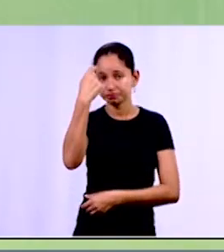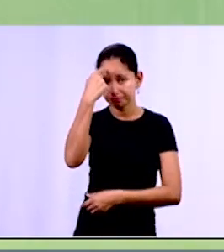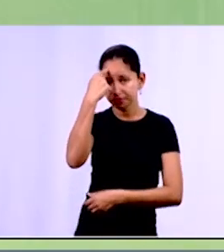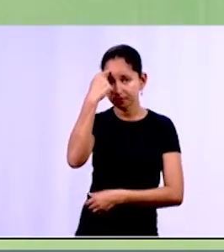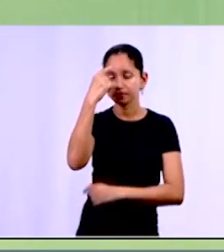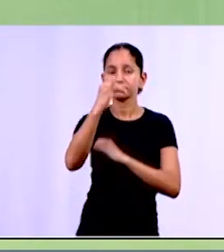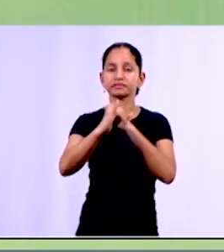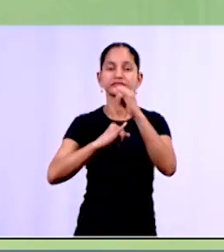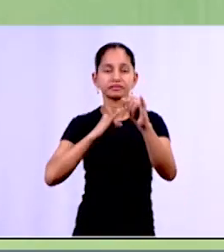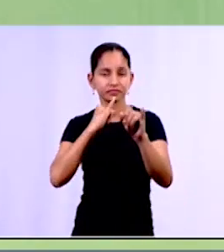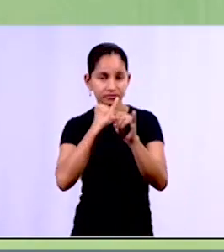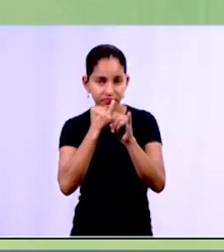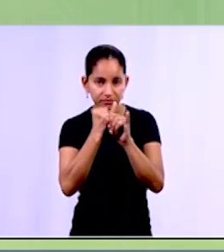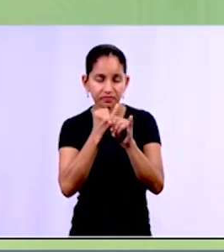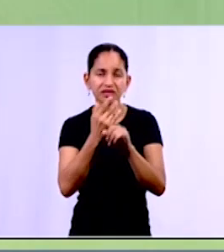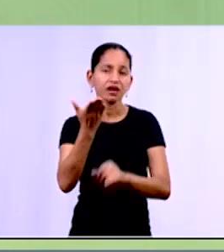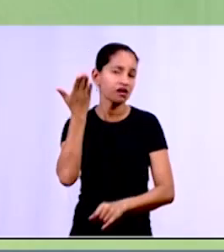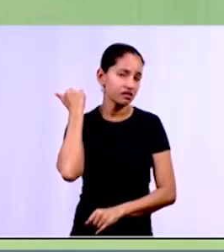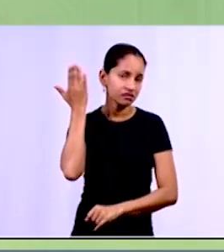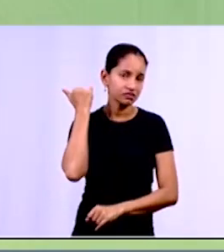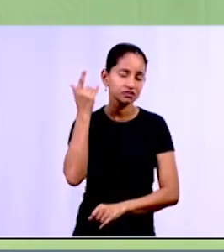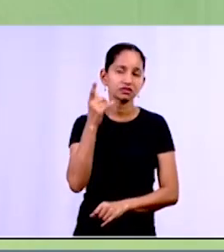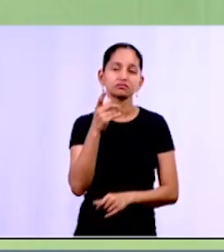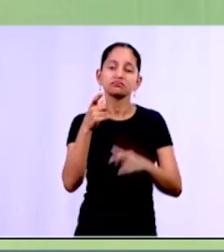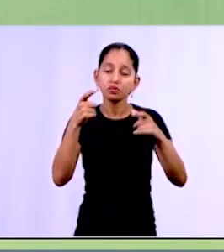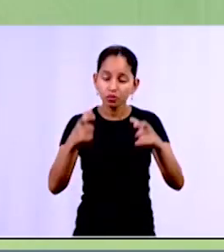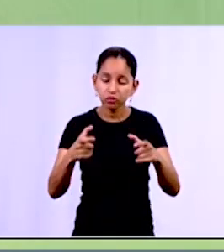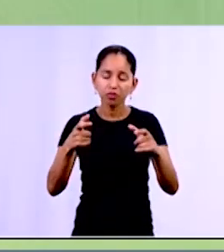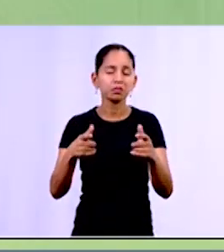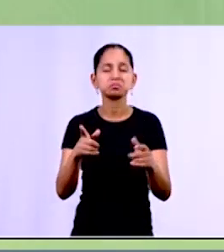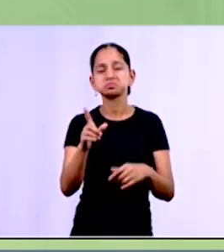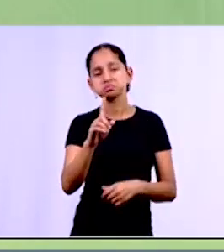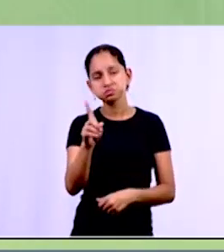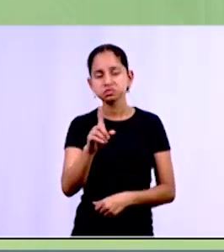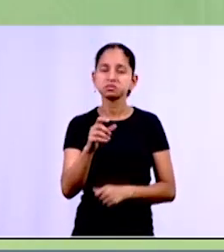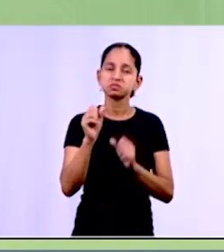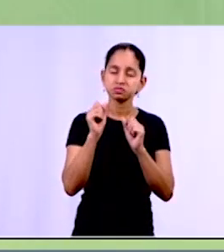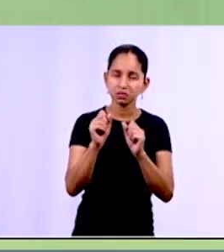Então, informações que eram processadas localmente, agora nós temos